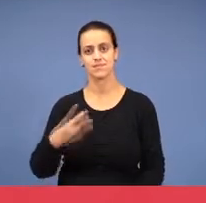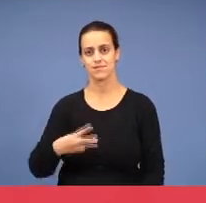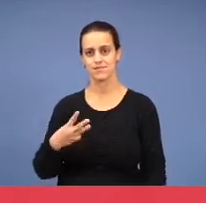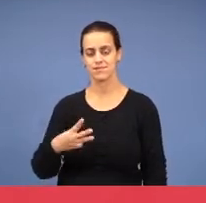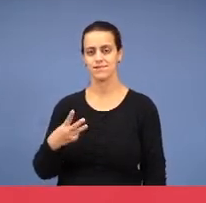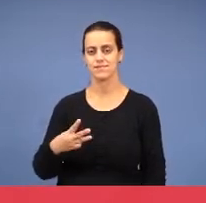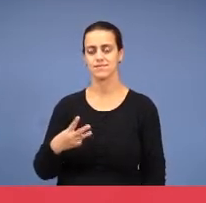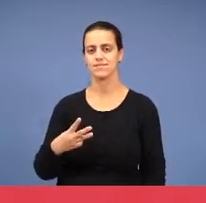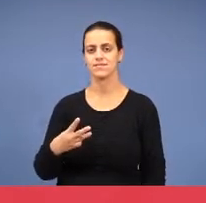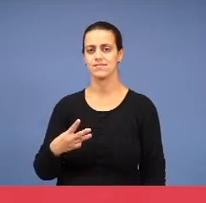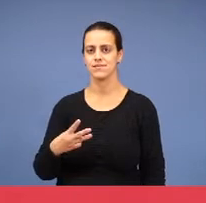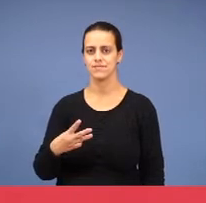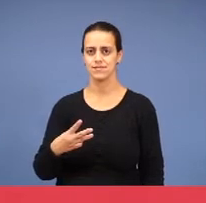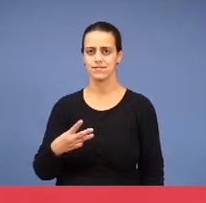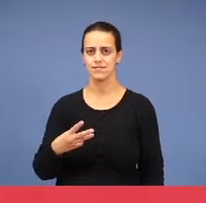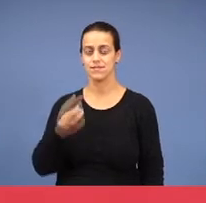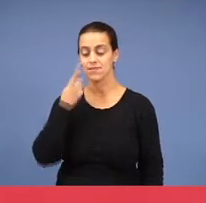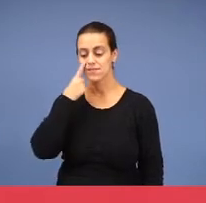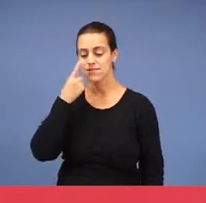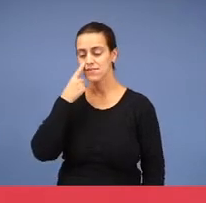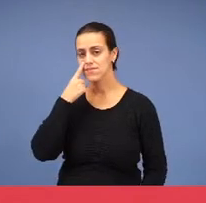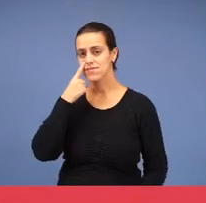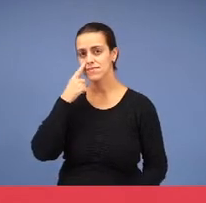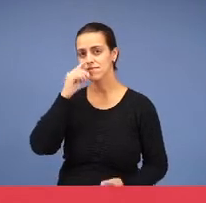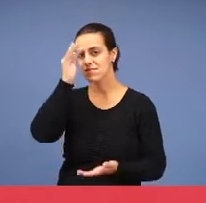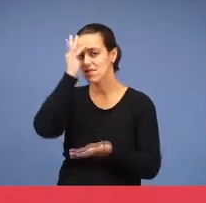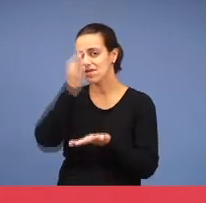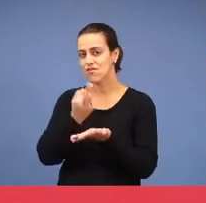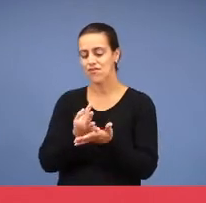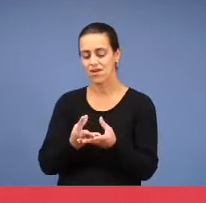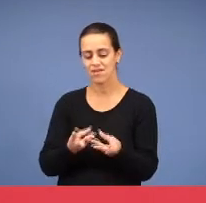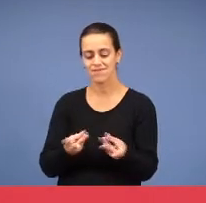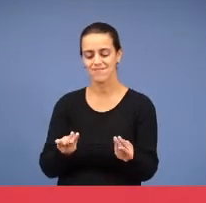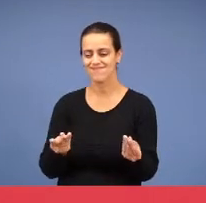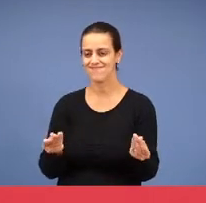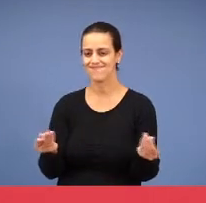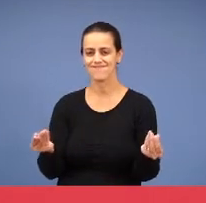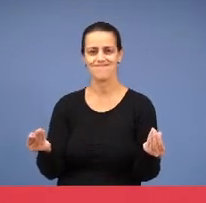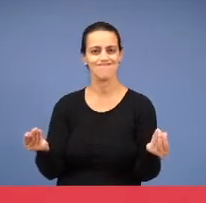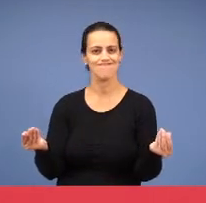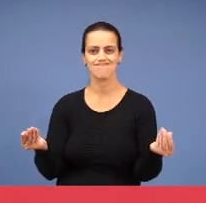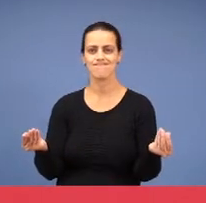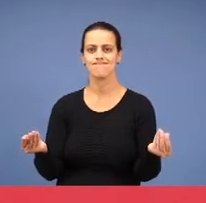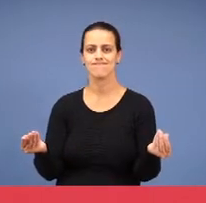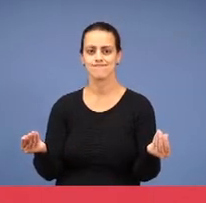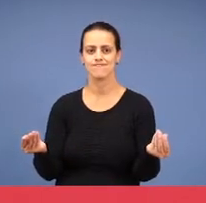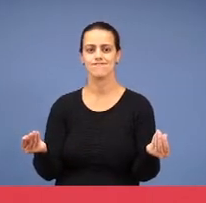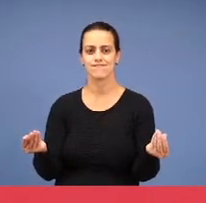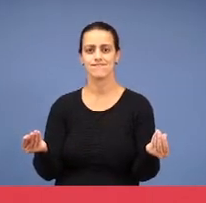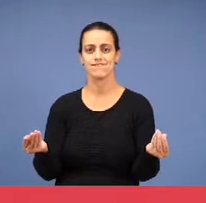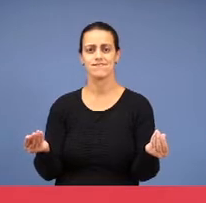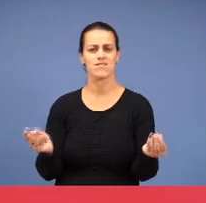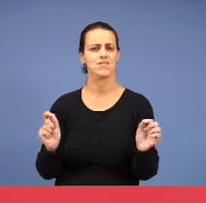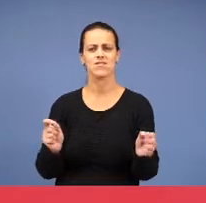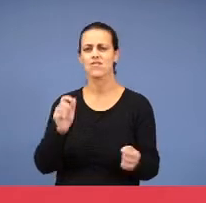Aí nós vamos ver a fé que morre aqui. A fé que morre nos dias de Antipas. Que fé é essa? A fé do grão